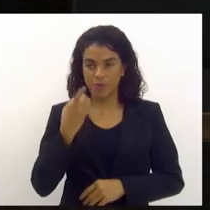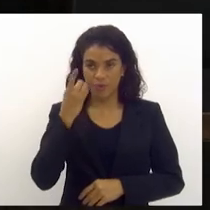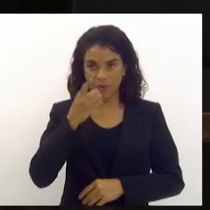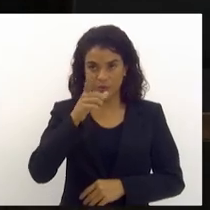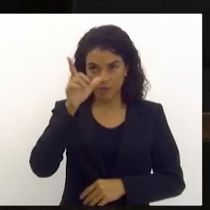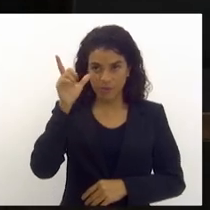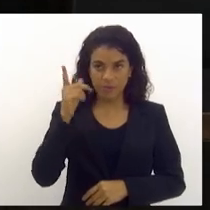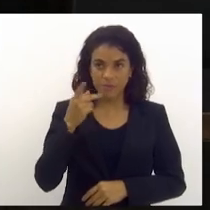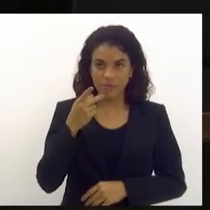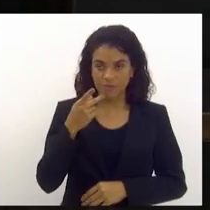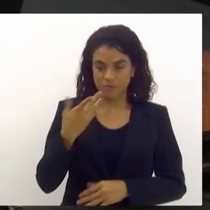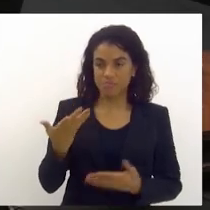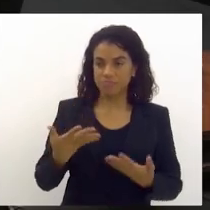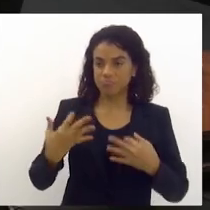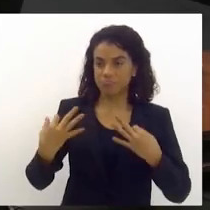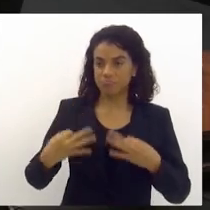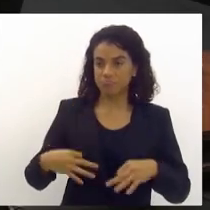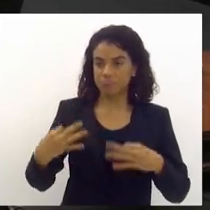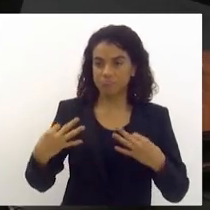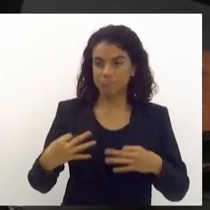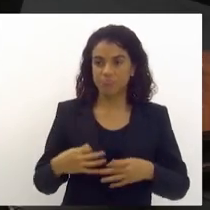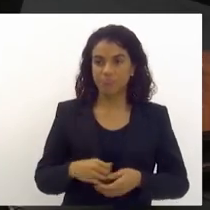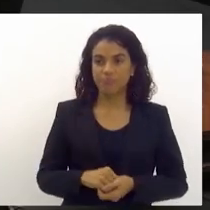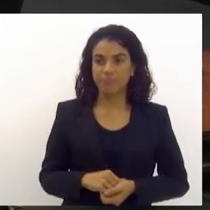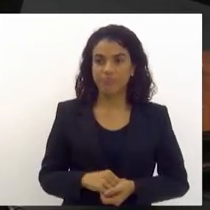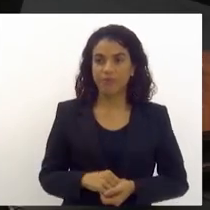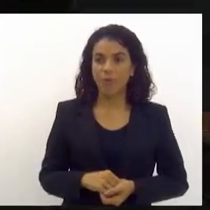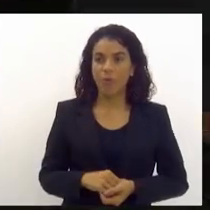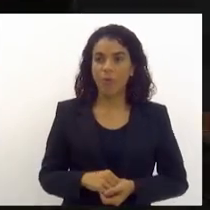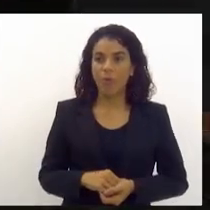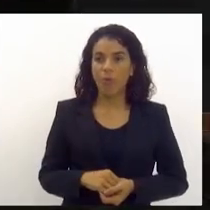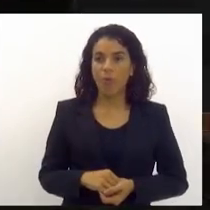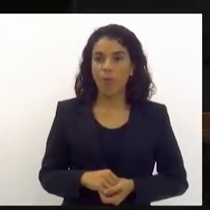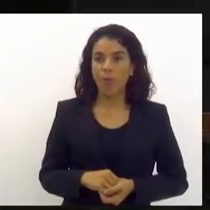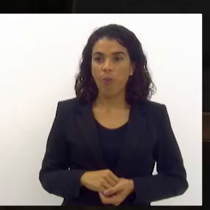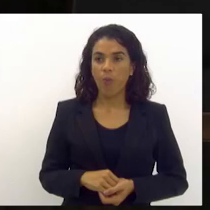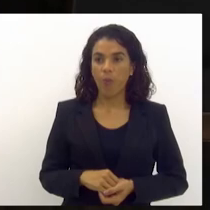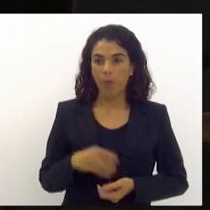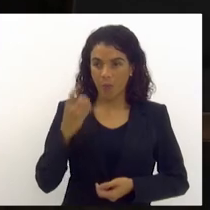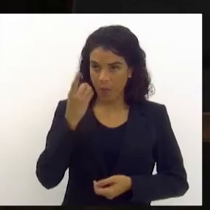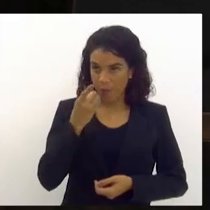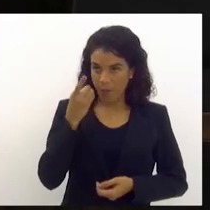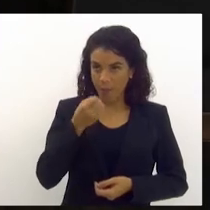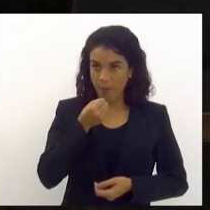Paulo. Agora sim. Senhores, deputado, fazer uso da palavra?